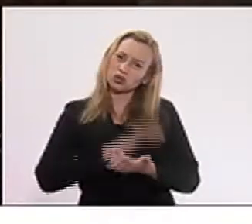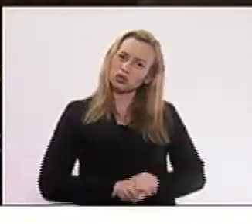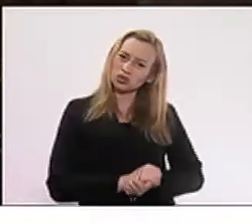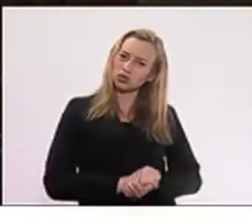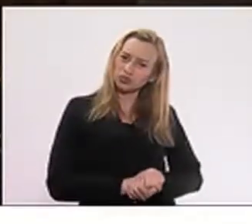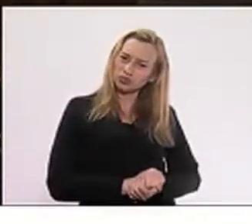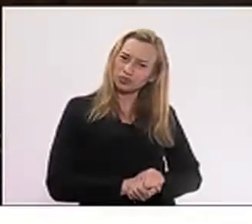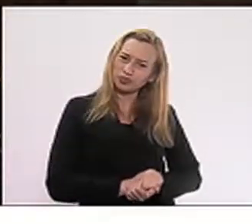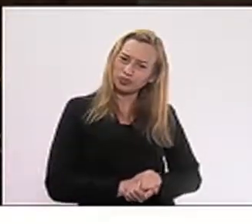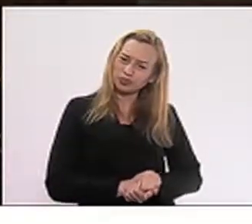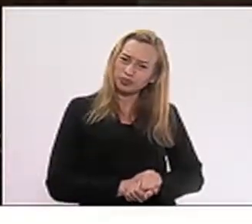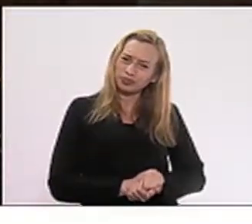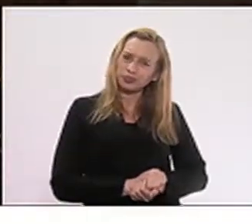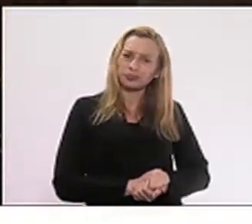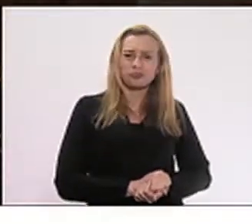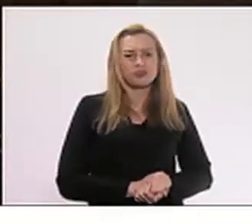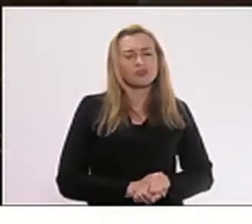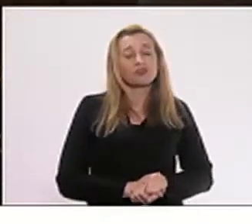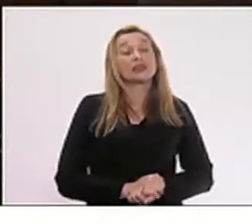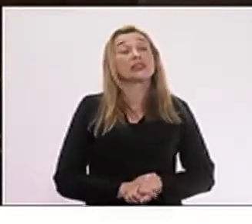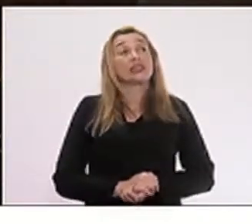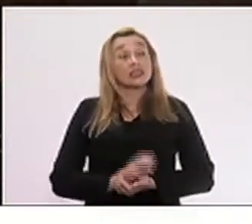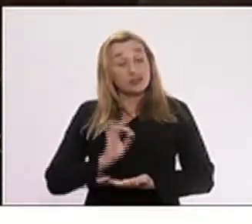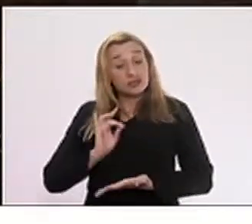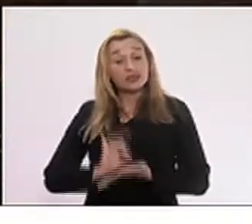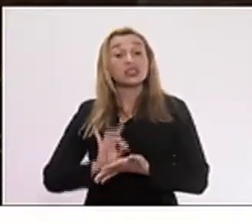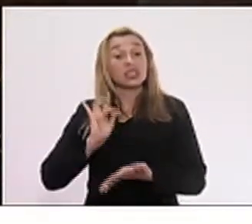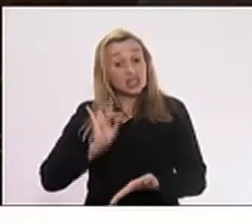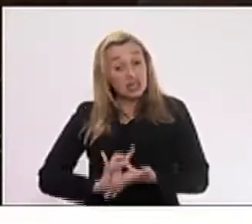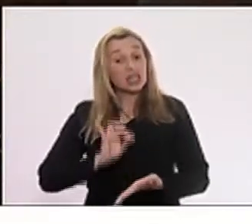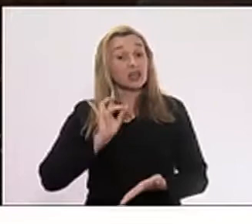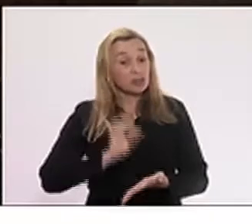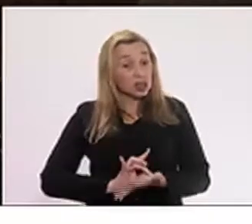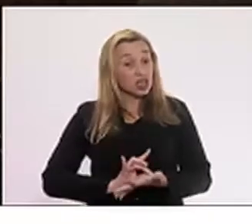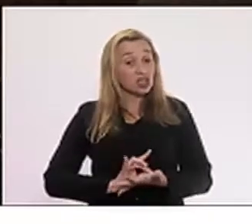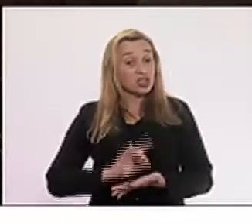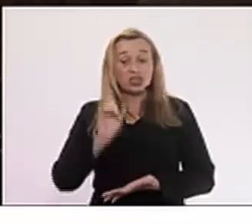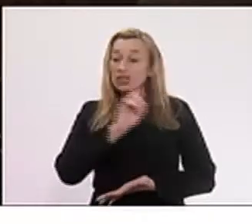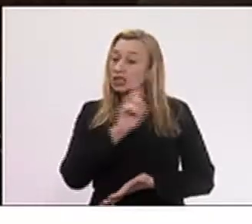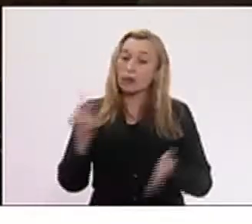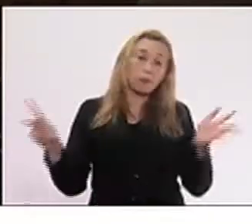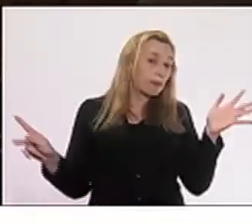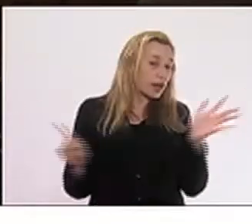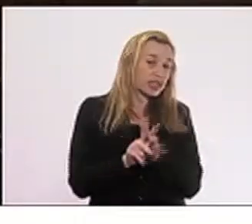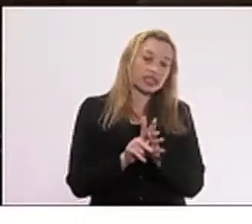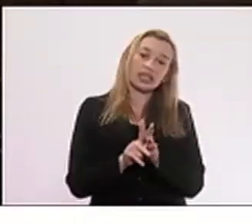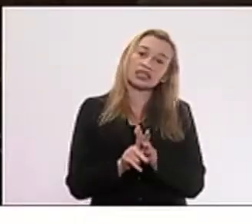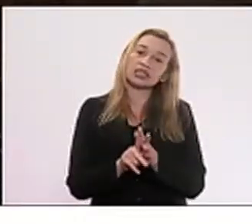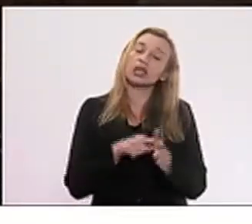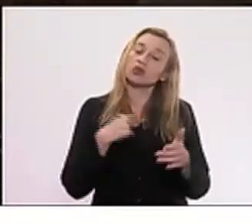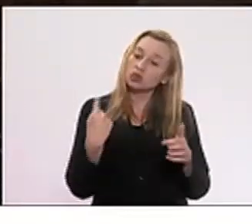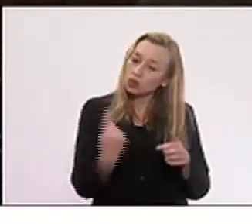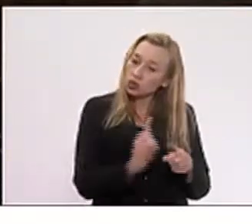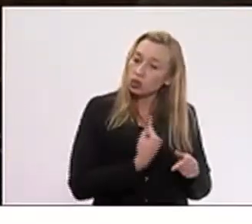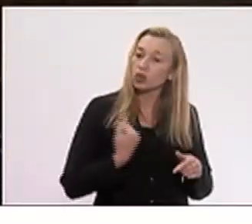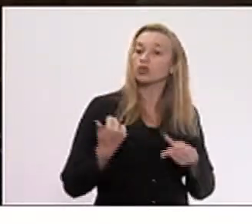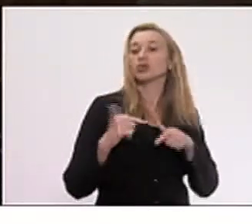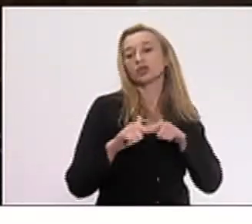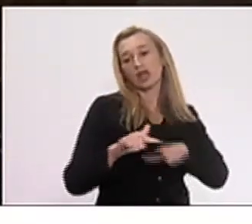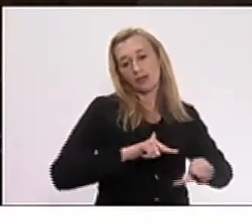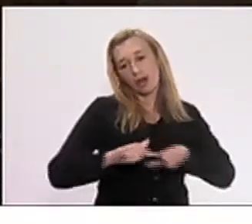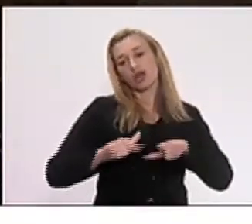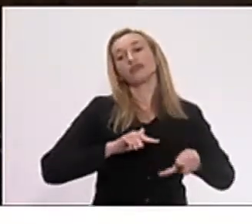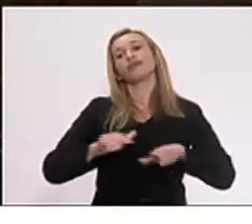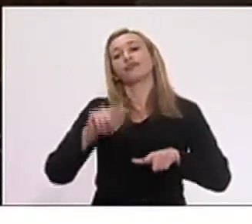companheiras, que realmente não faz parte da atitude